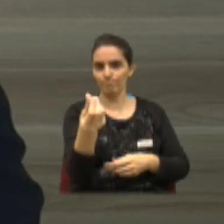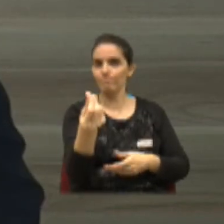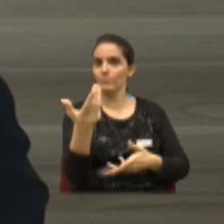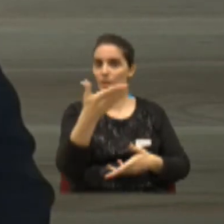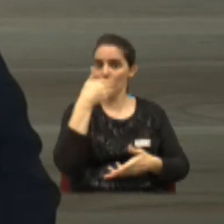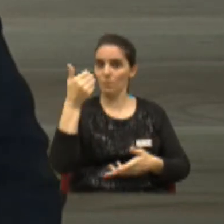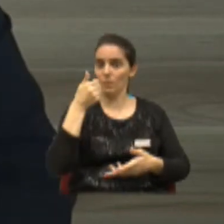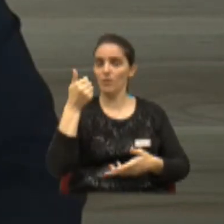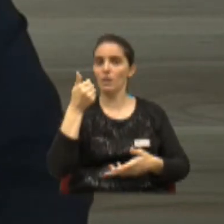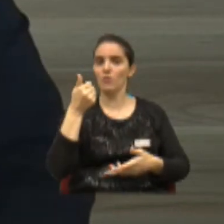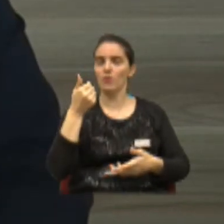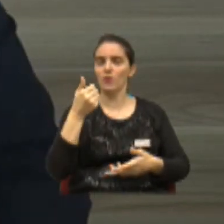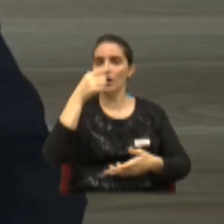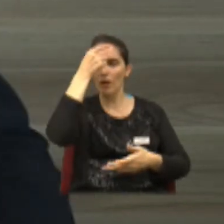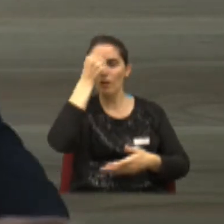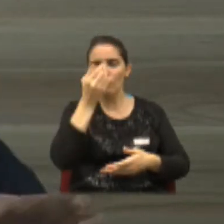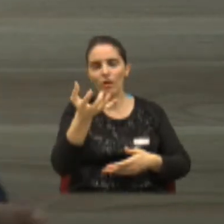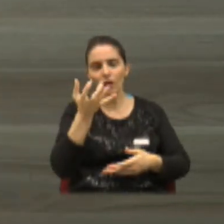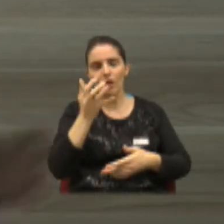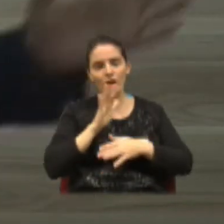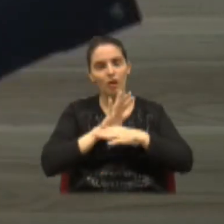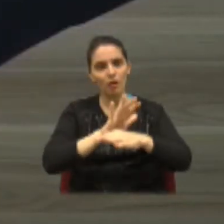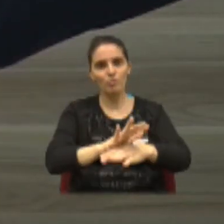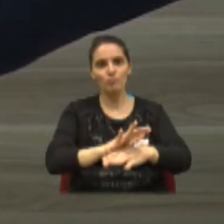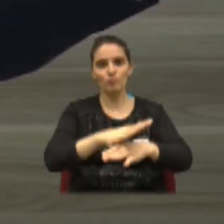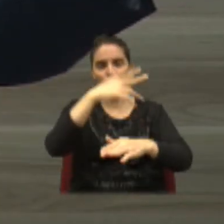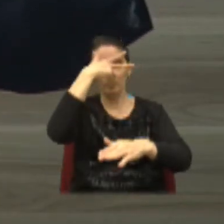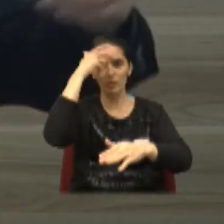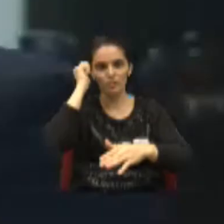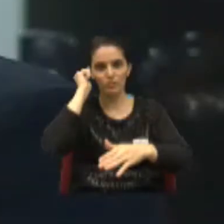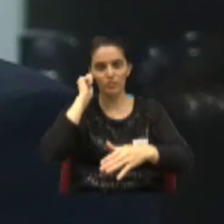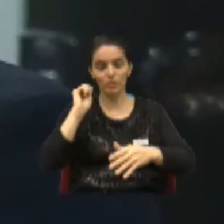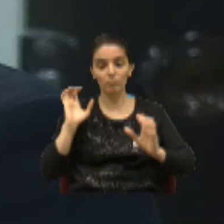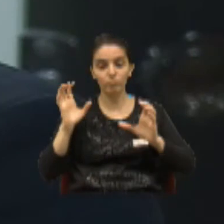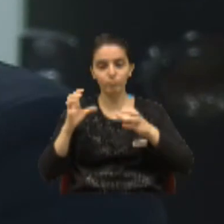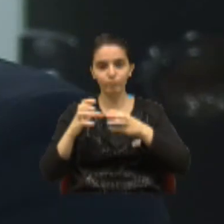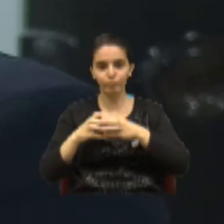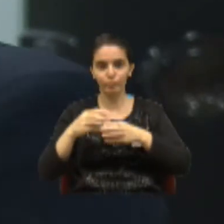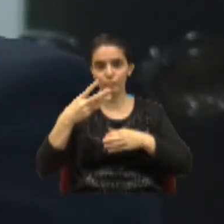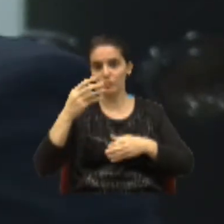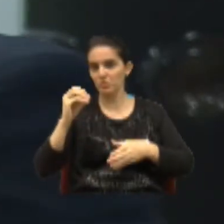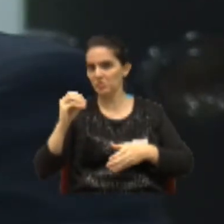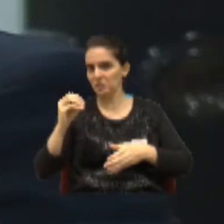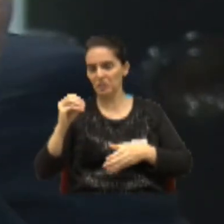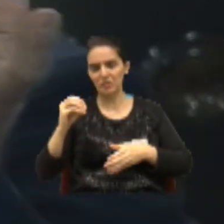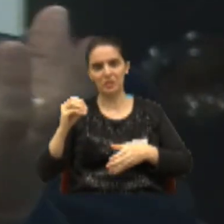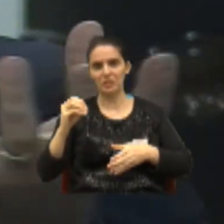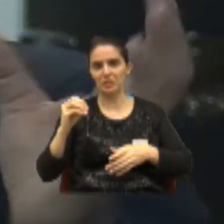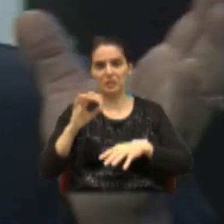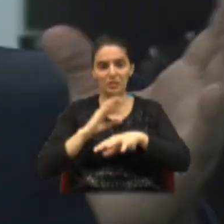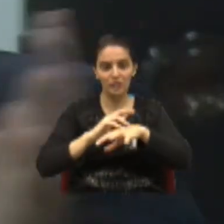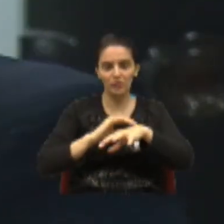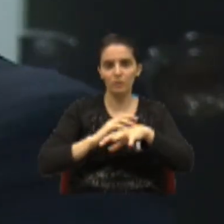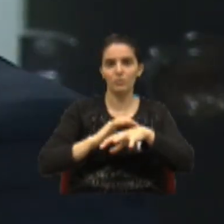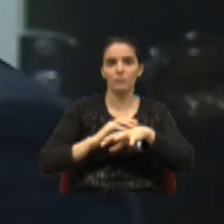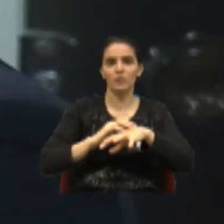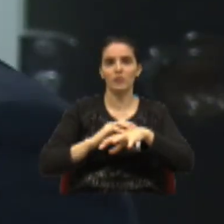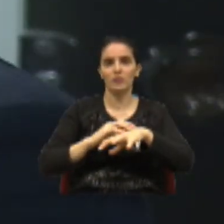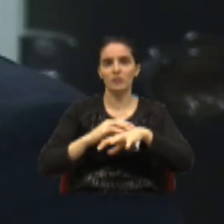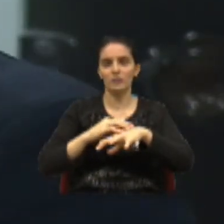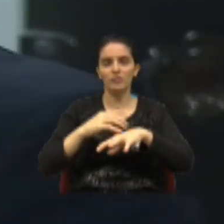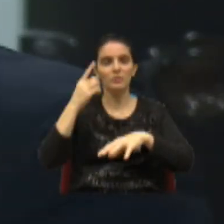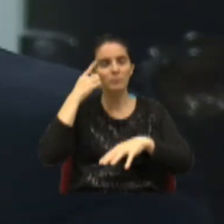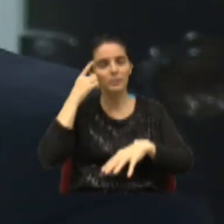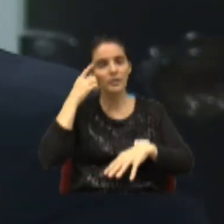contribuir com o Executivo para que ele crie um olhar e junte 10, 20, 30 doenças e que faça um apanhado de 60